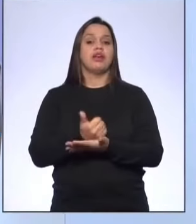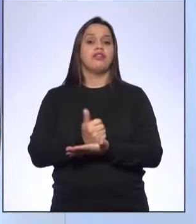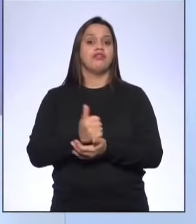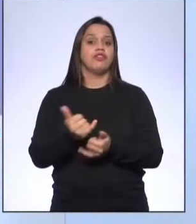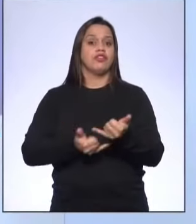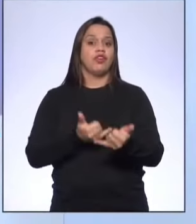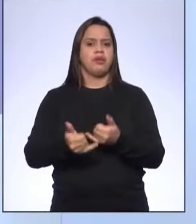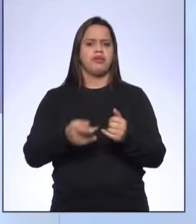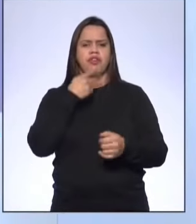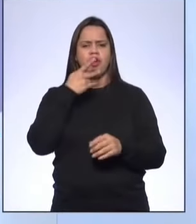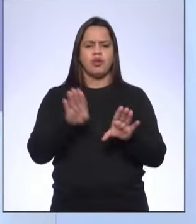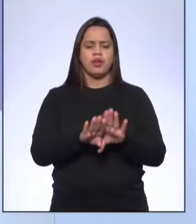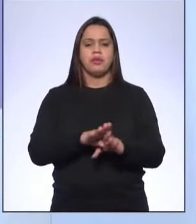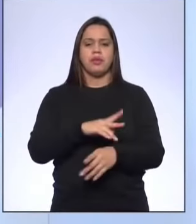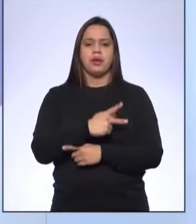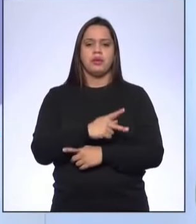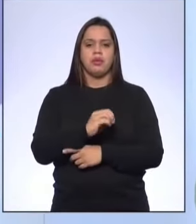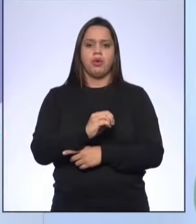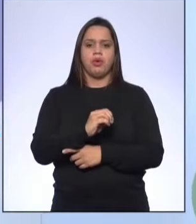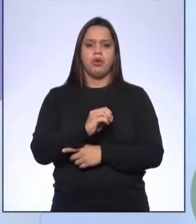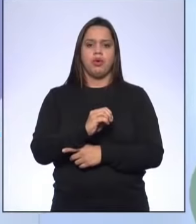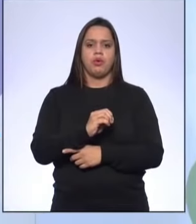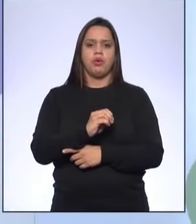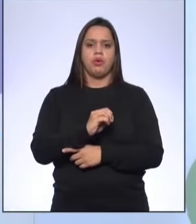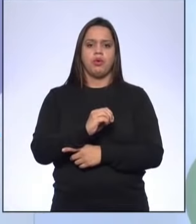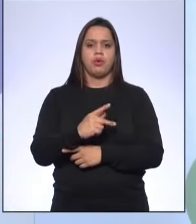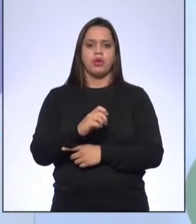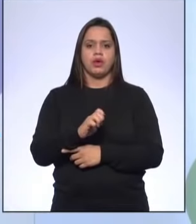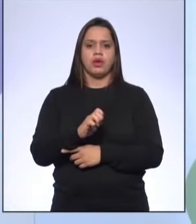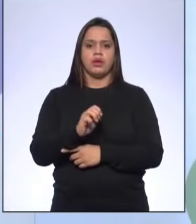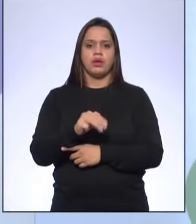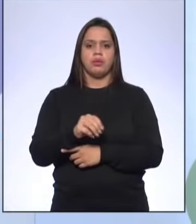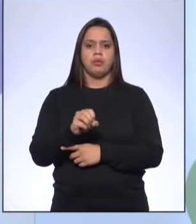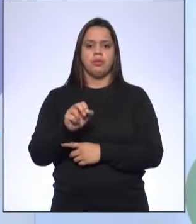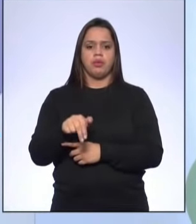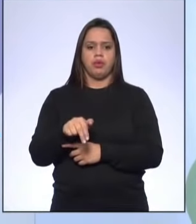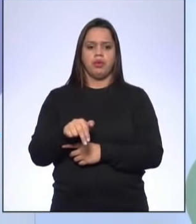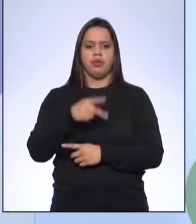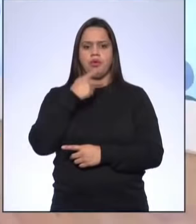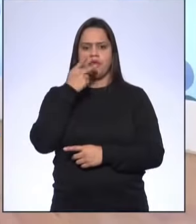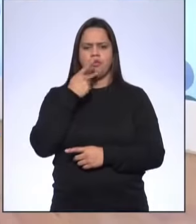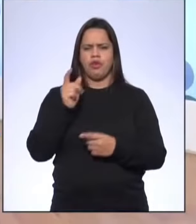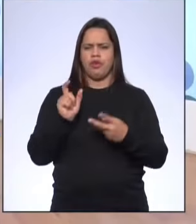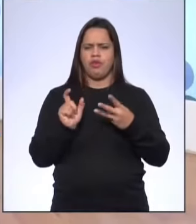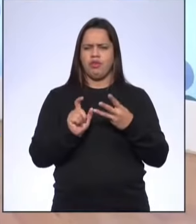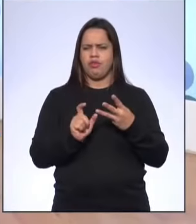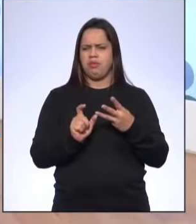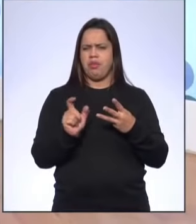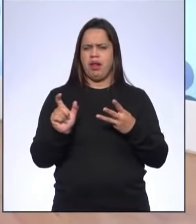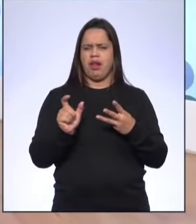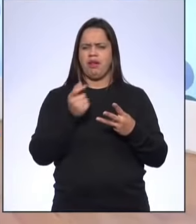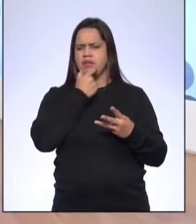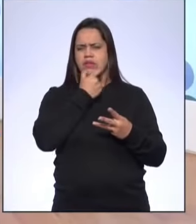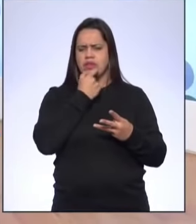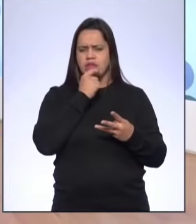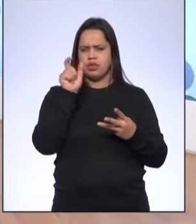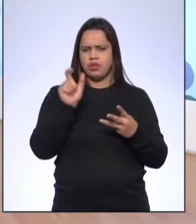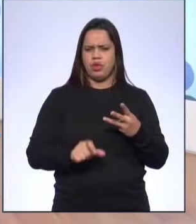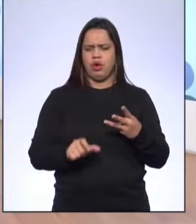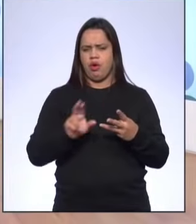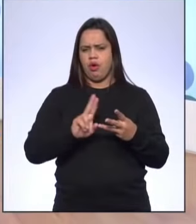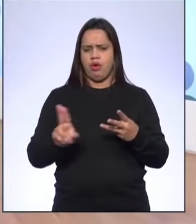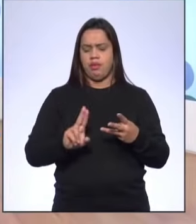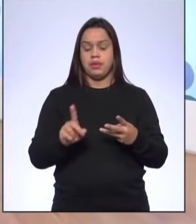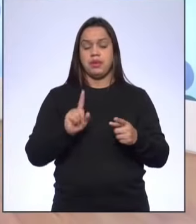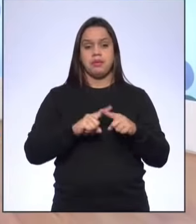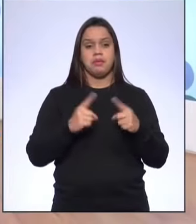época é bom você tem o nome dos personagens essa pessoa vou bater free butterfly butterfly butterfly não lembro novo personagem